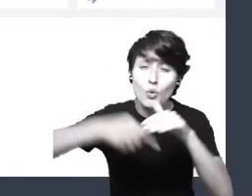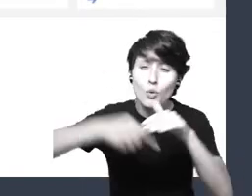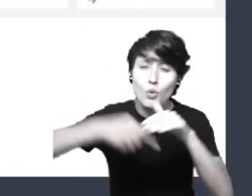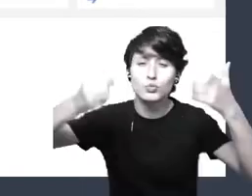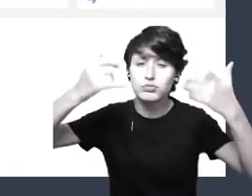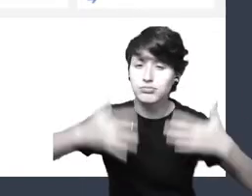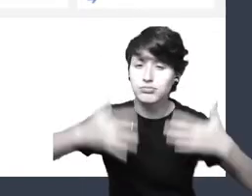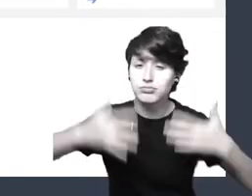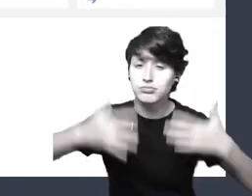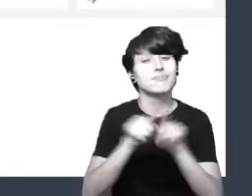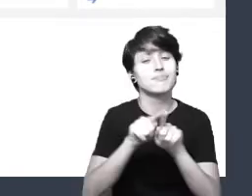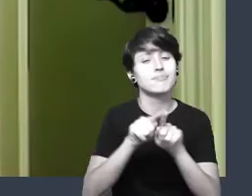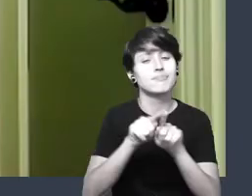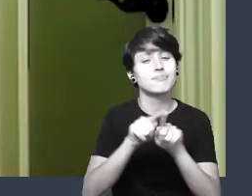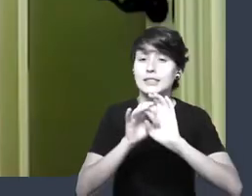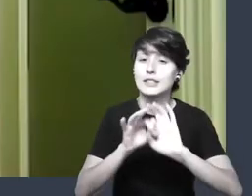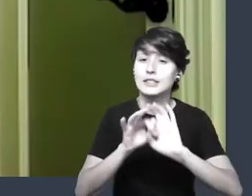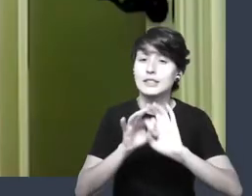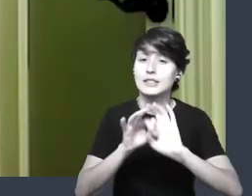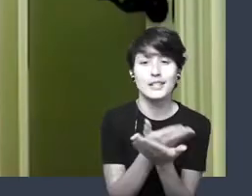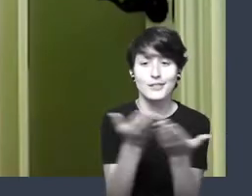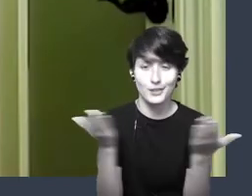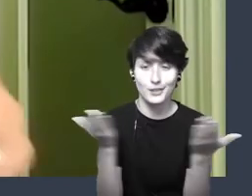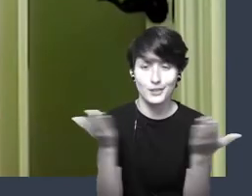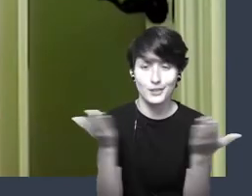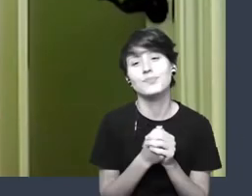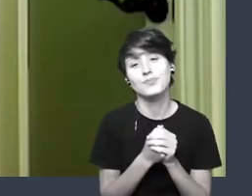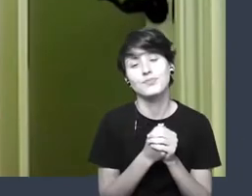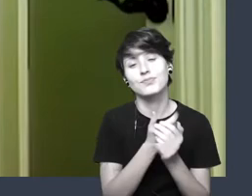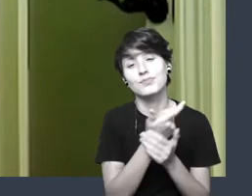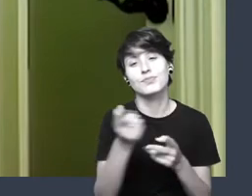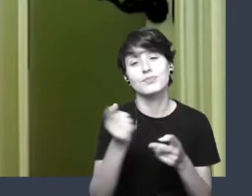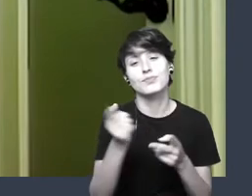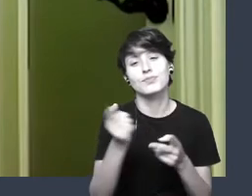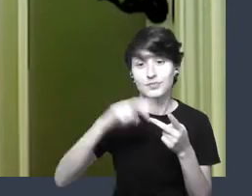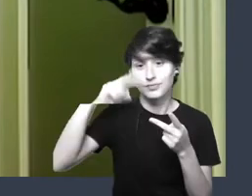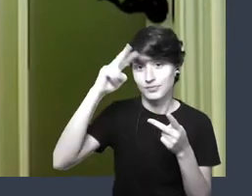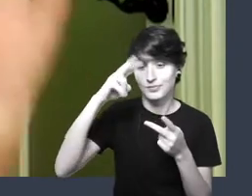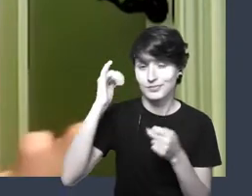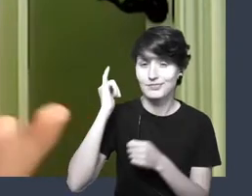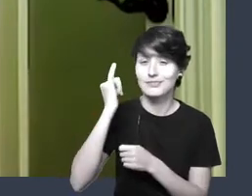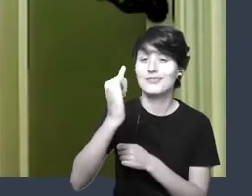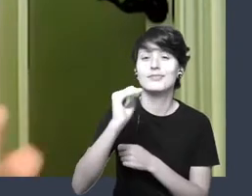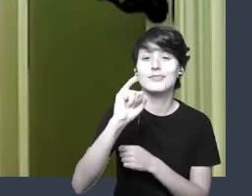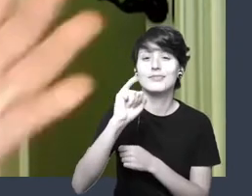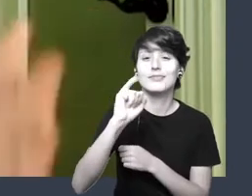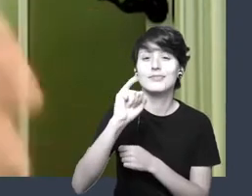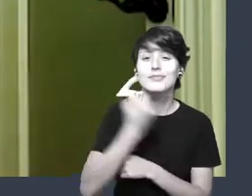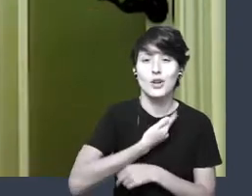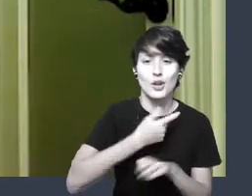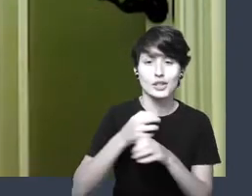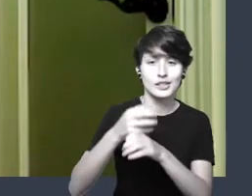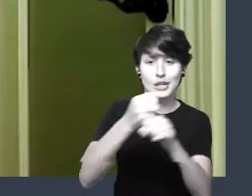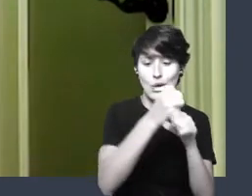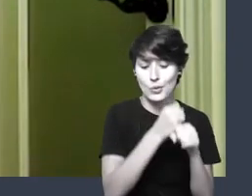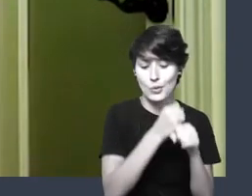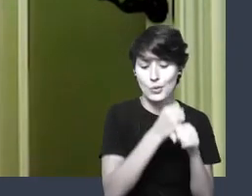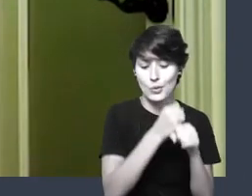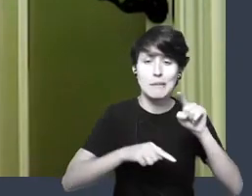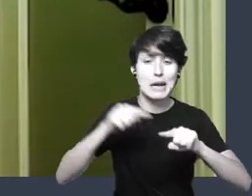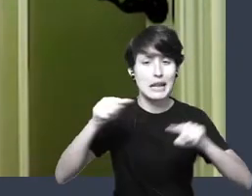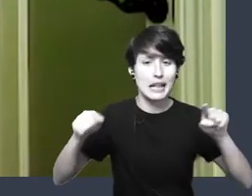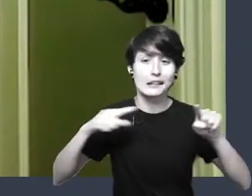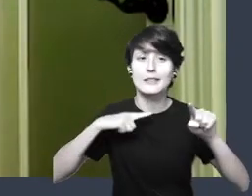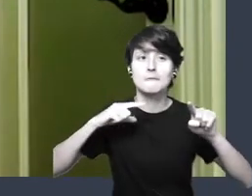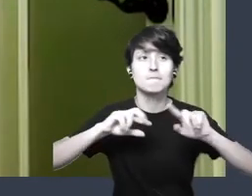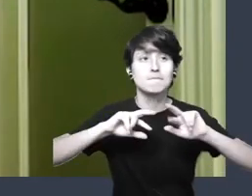está disponível para vocês. Uma coisa para lembrar é que quando a gente está calculando esses vieses, tem vários momentos em que